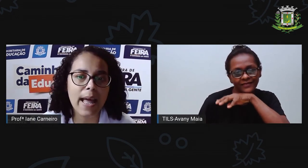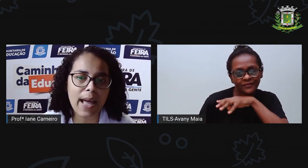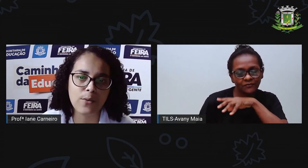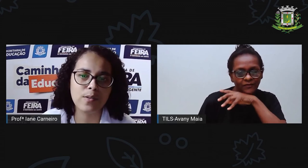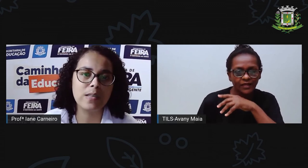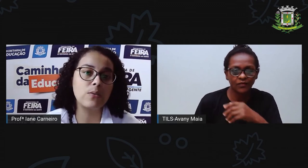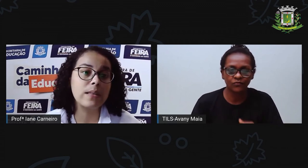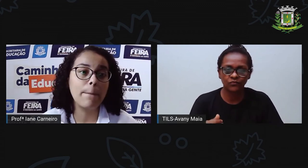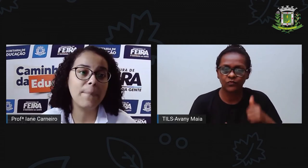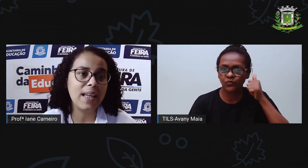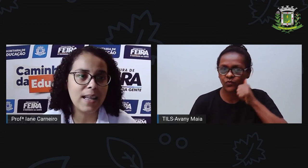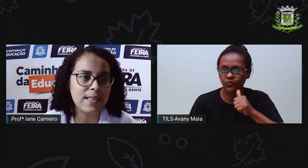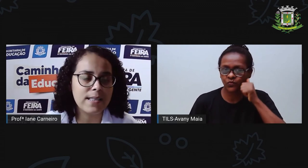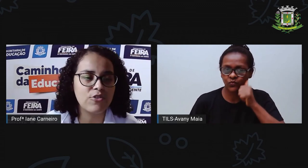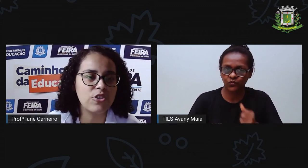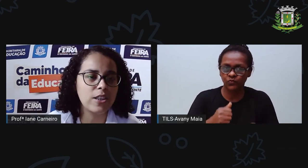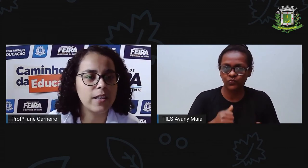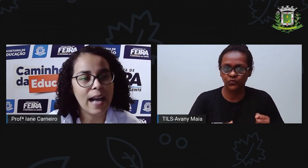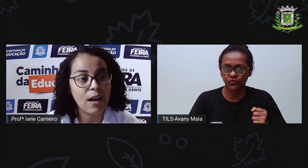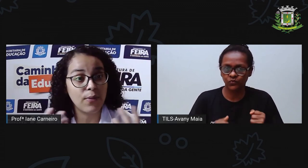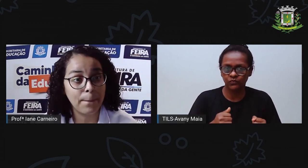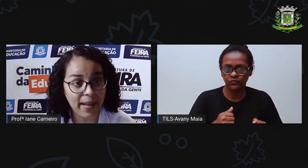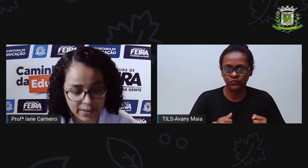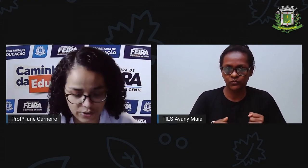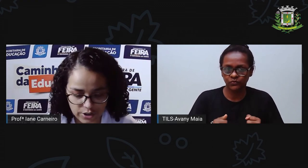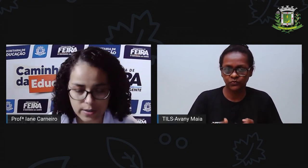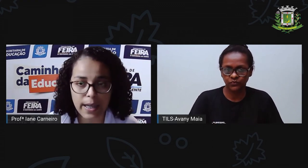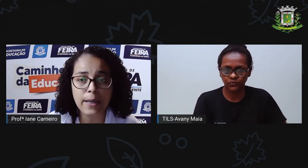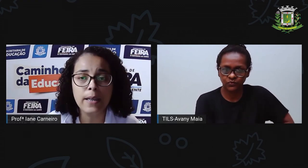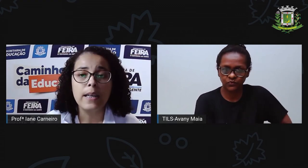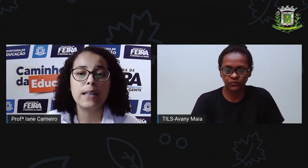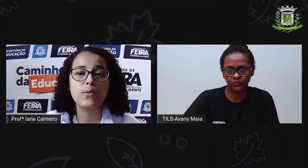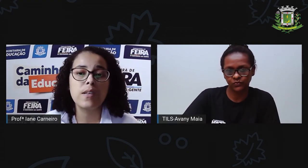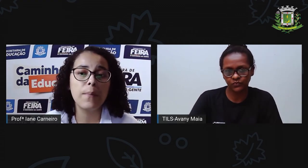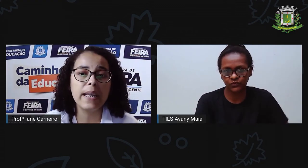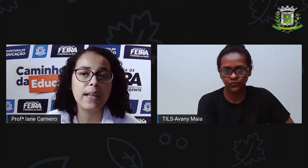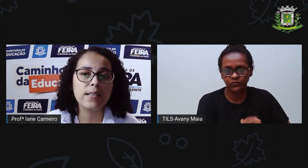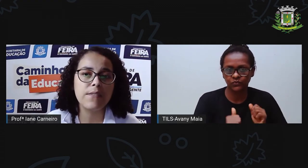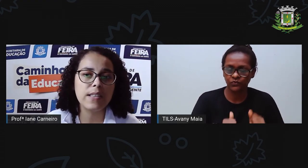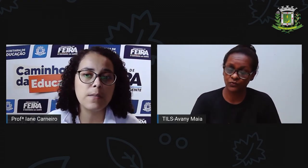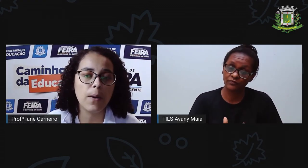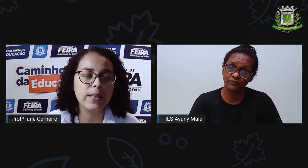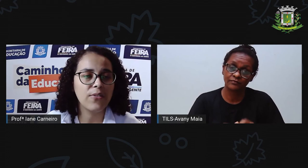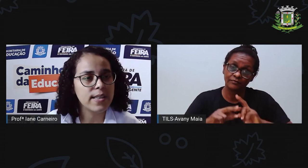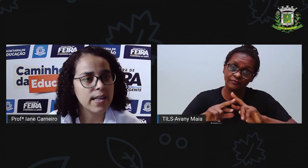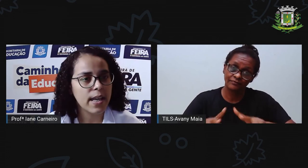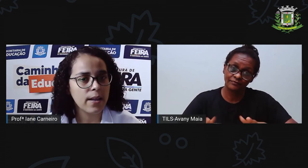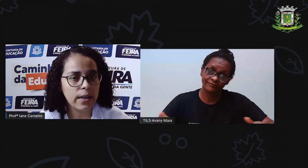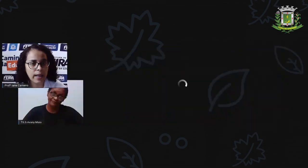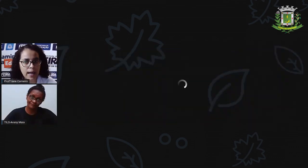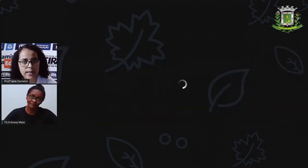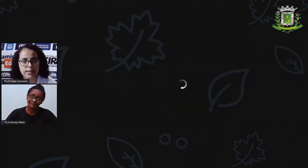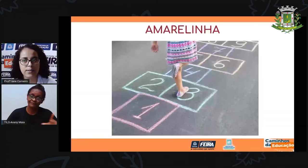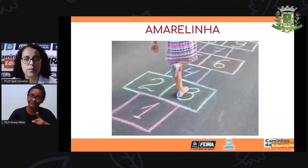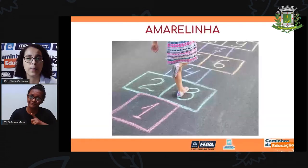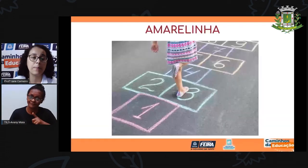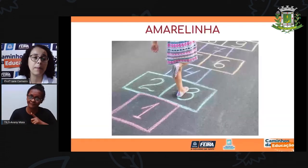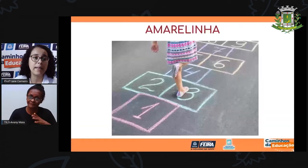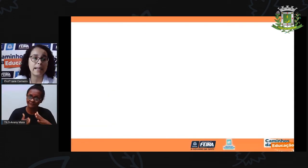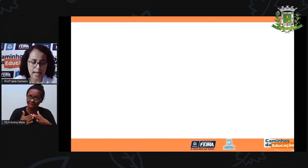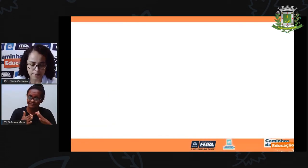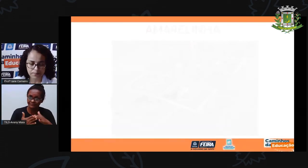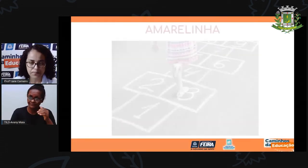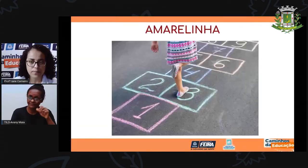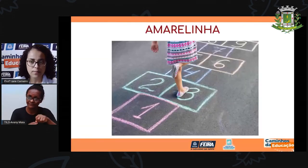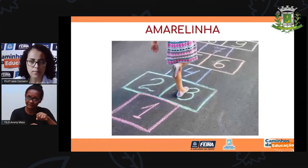bonecos, usando tampilhas de garrafa pet, né? Então, são brinquedos que vocês podem fazer em casa. Vocês podem também